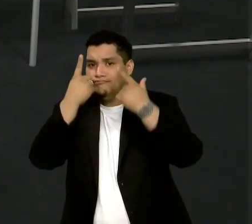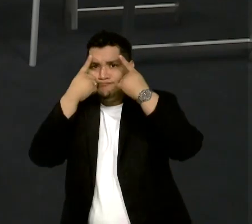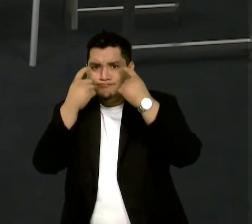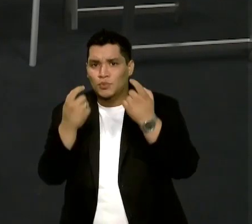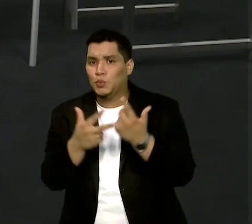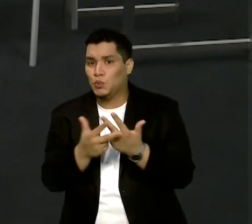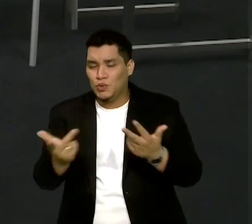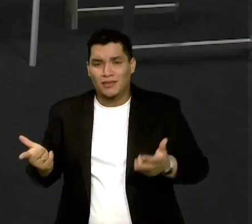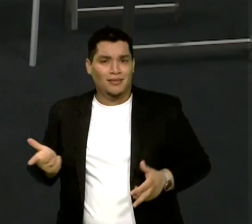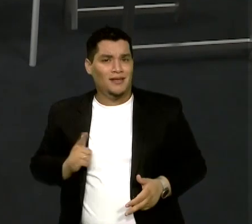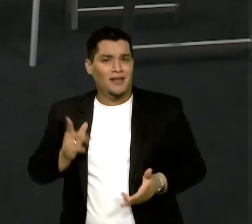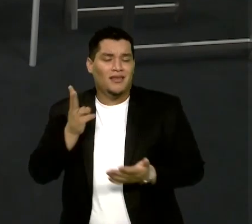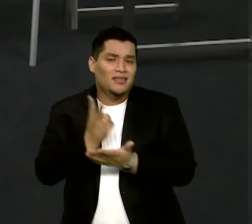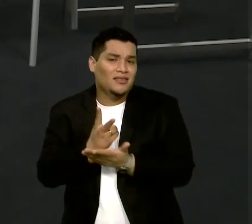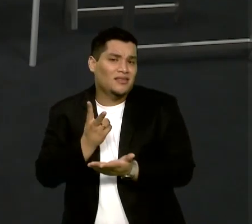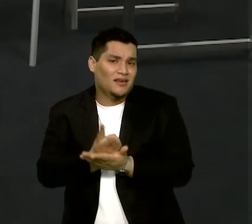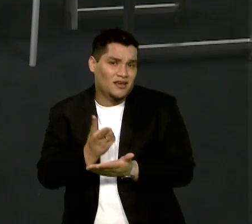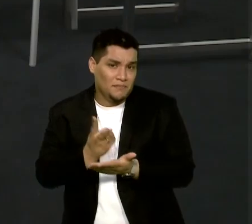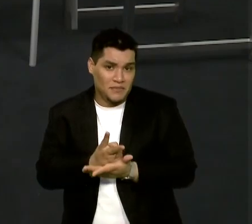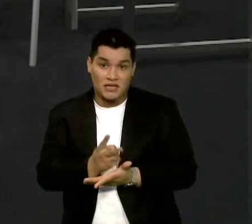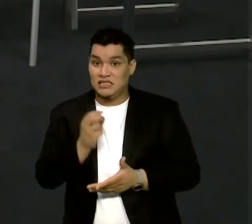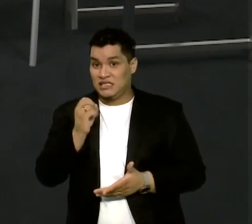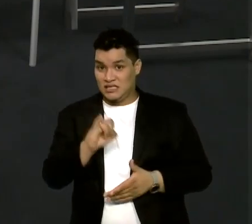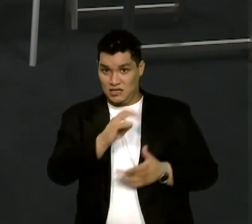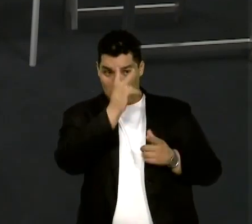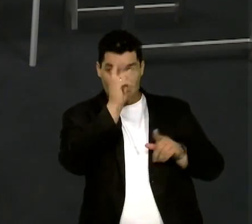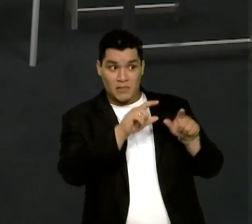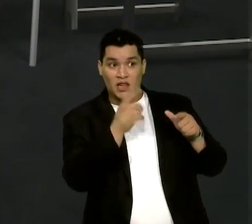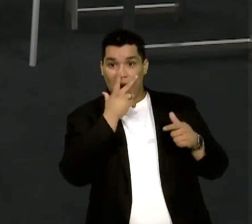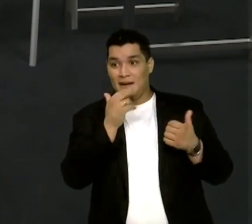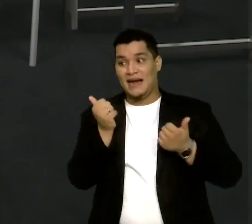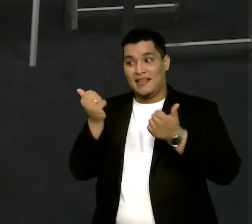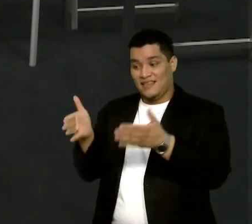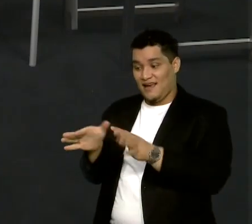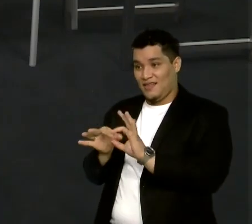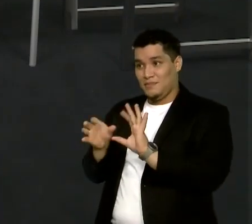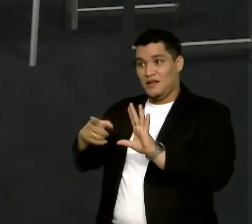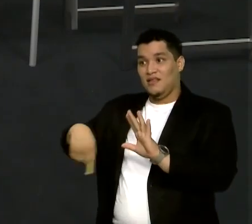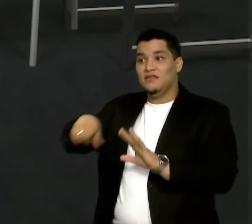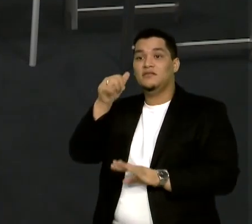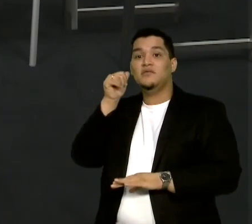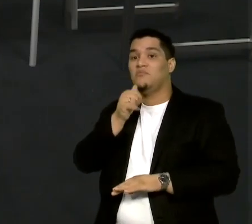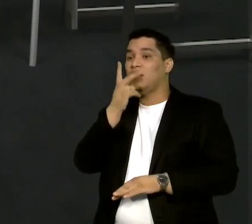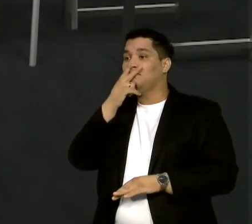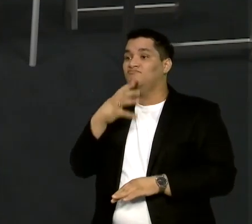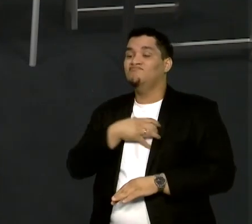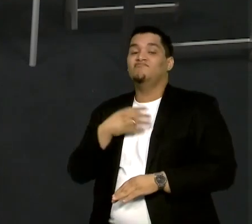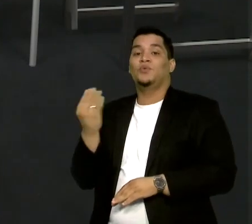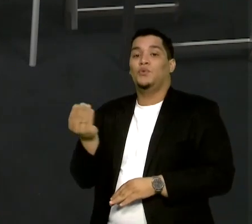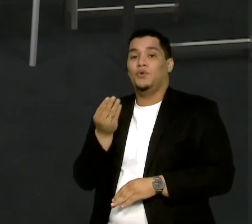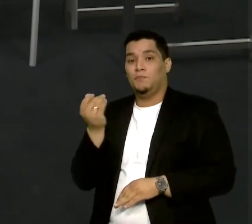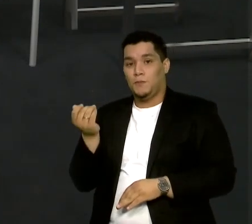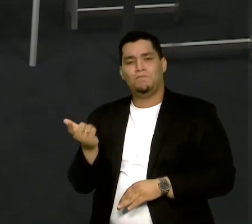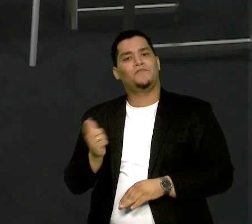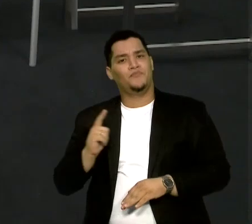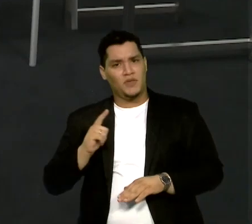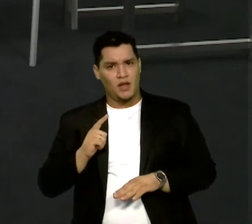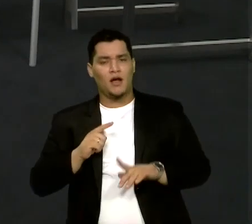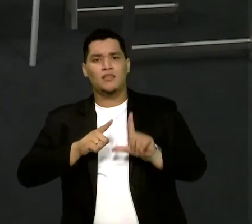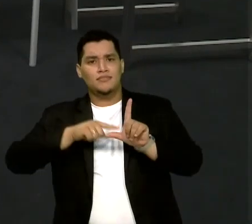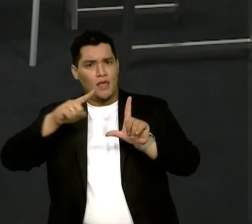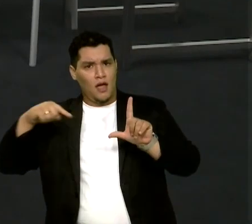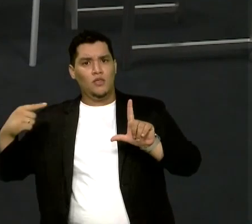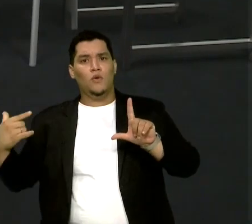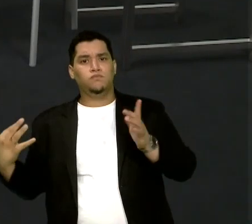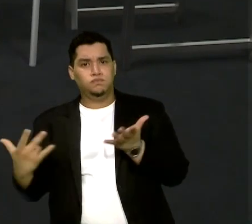parece que é uma liberdade para que as violências ocorram. E pelas estatísticas, as mulheres negras, as